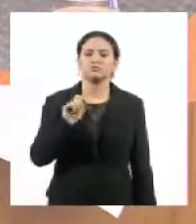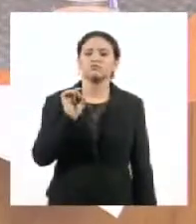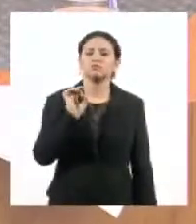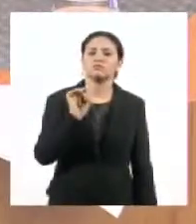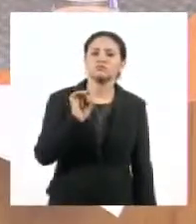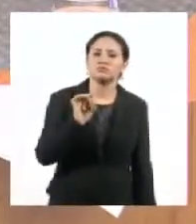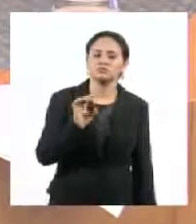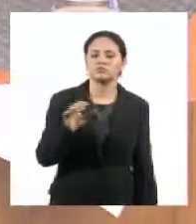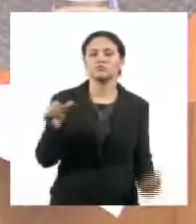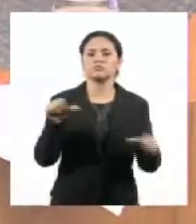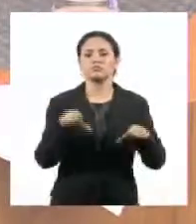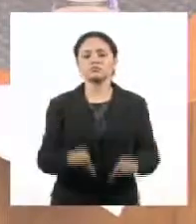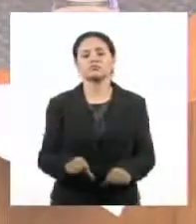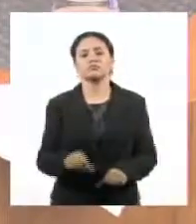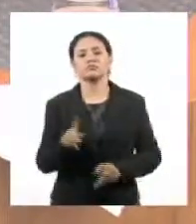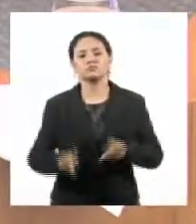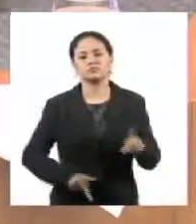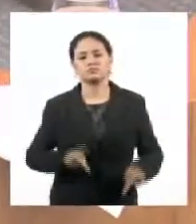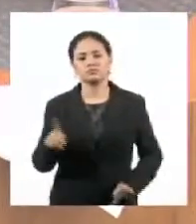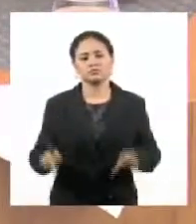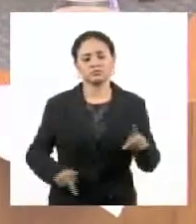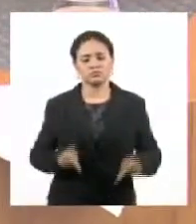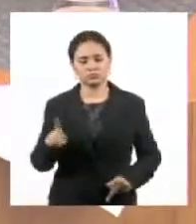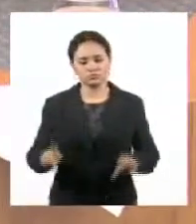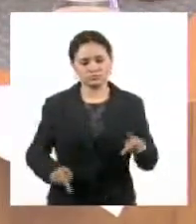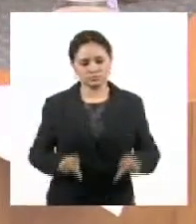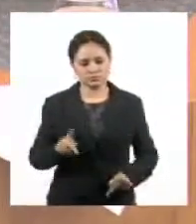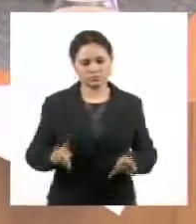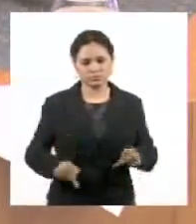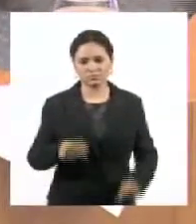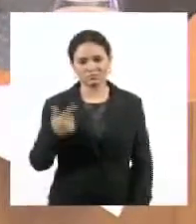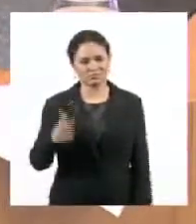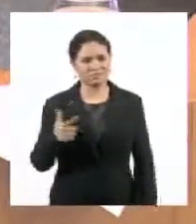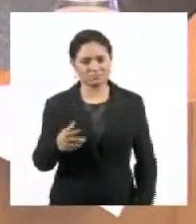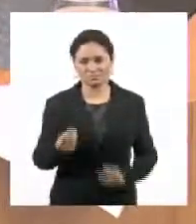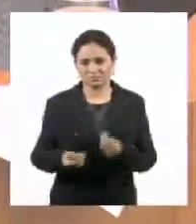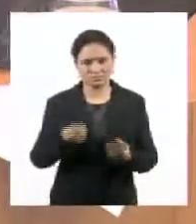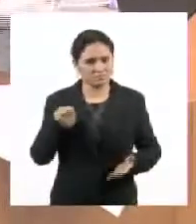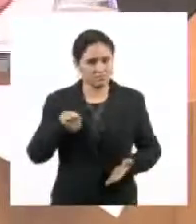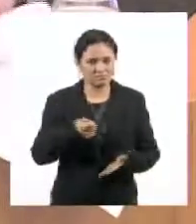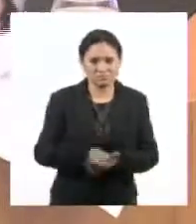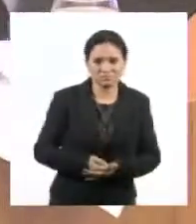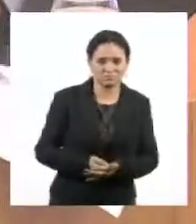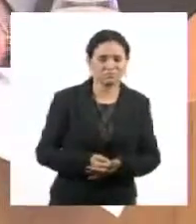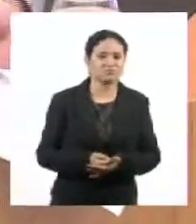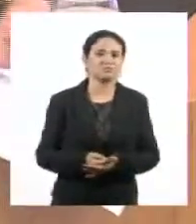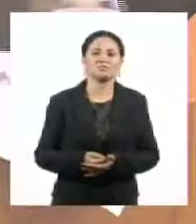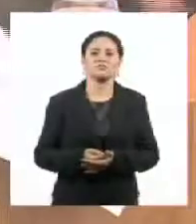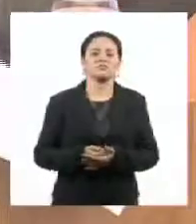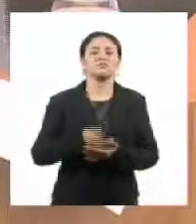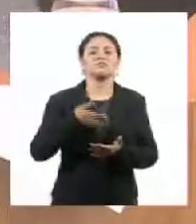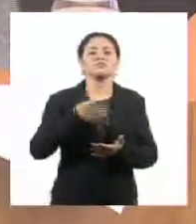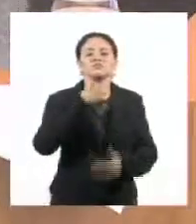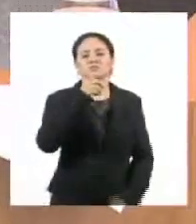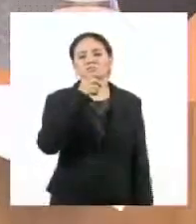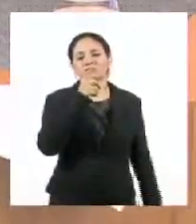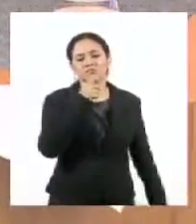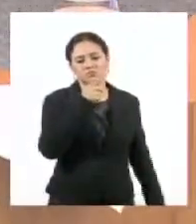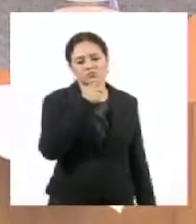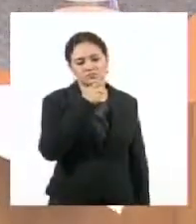afeta a população que não tem condições de pagar uma conta de água, uma